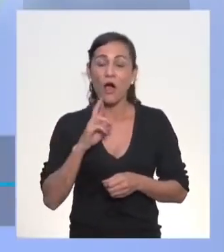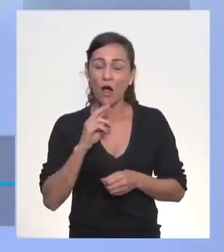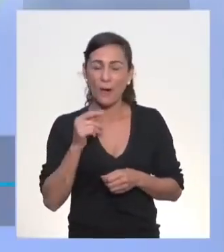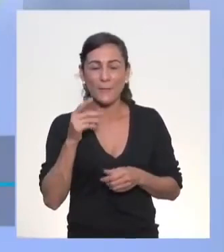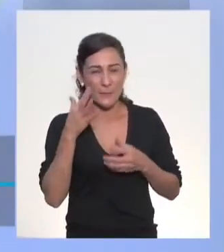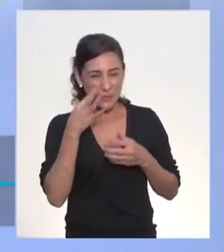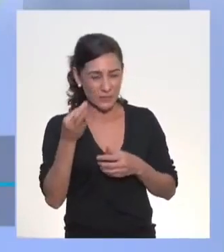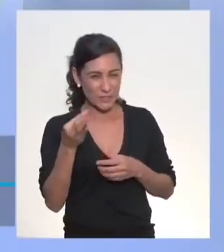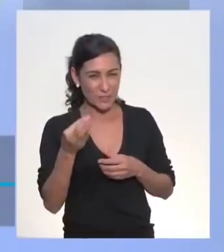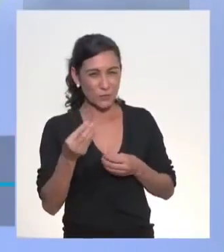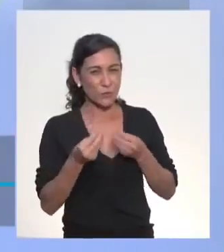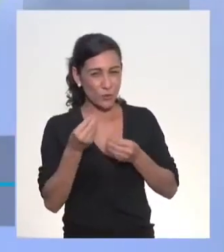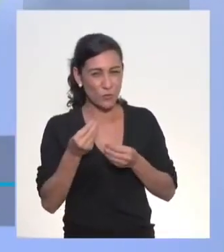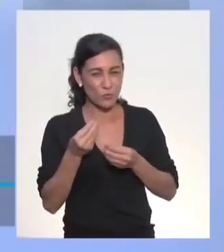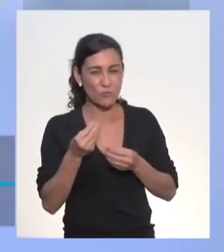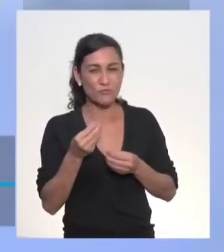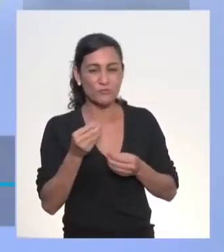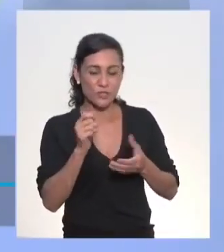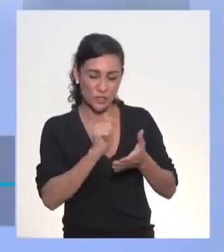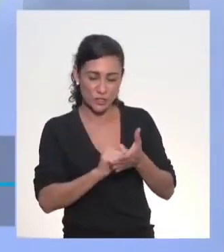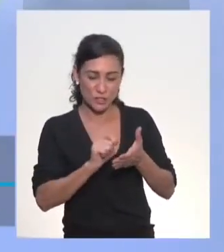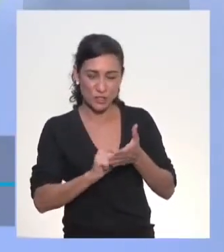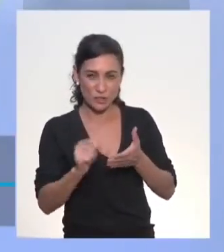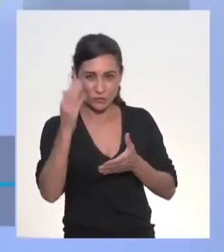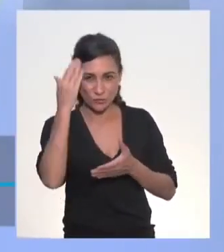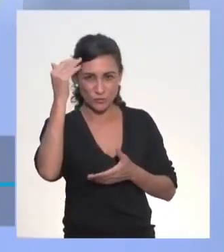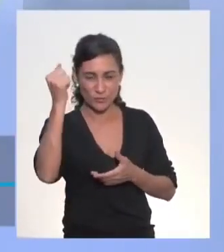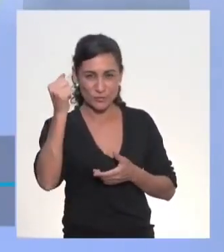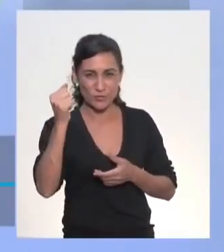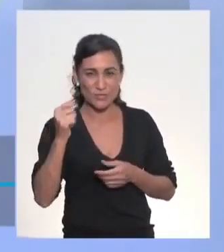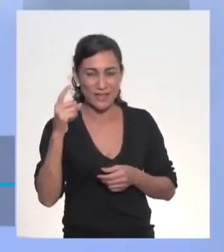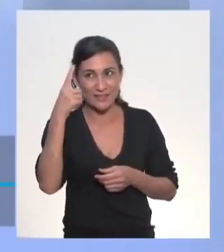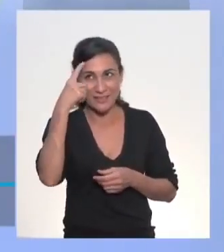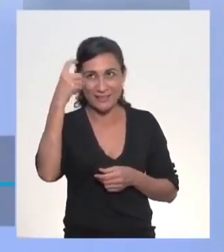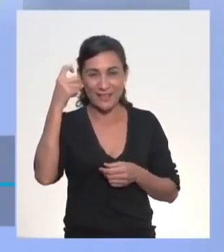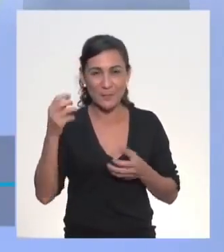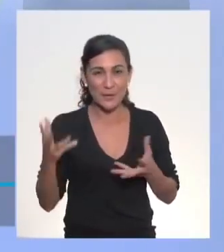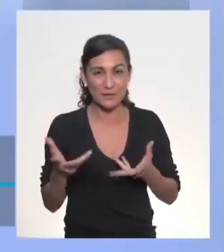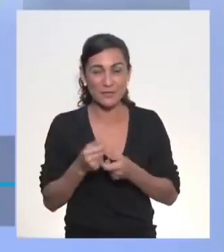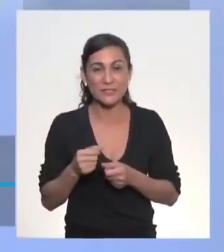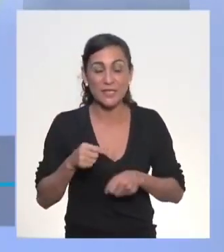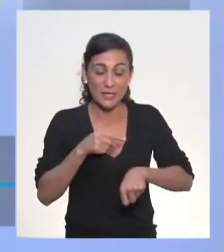escritores são geniais. Pensa assim, na vida real, 30